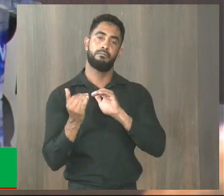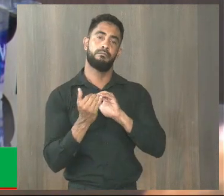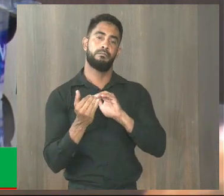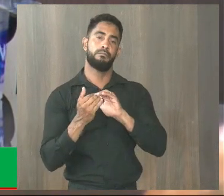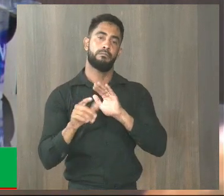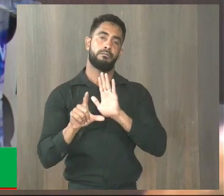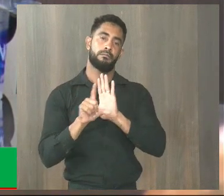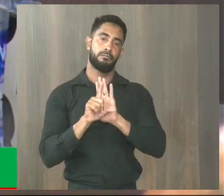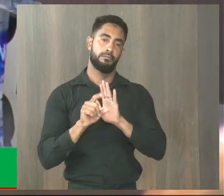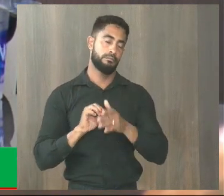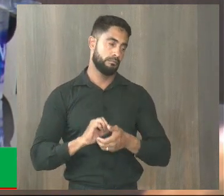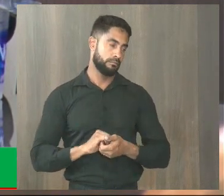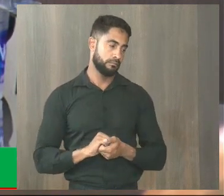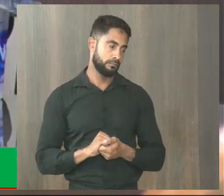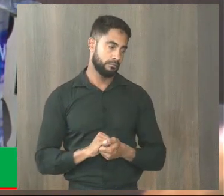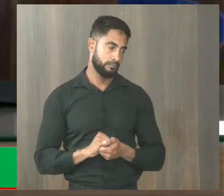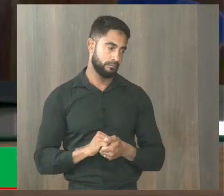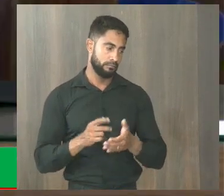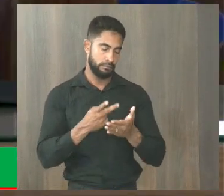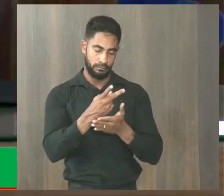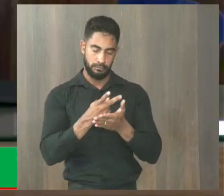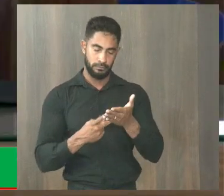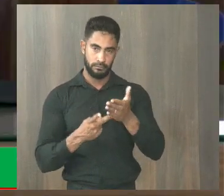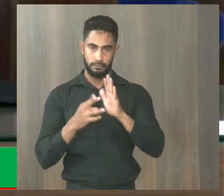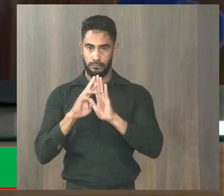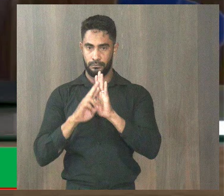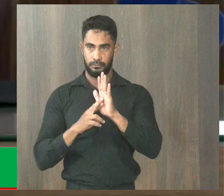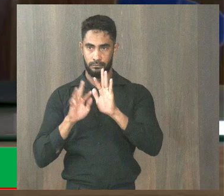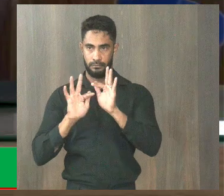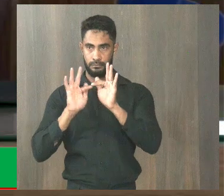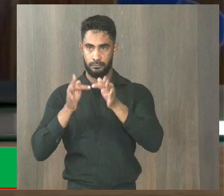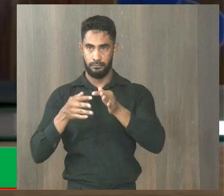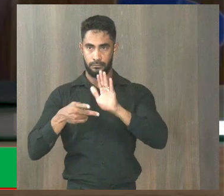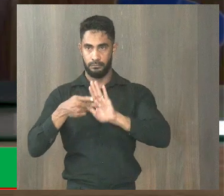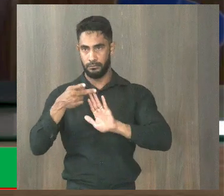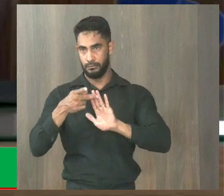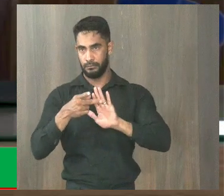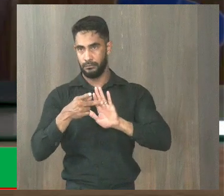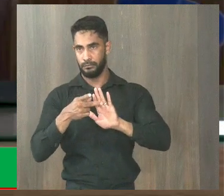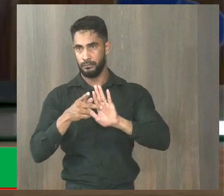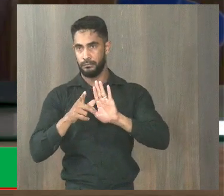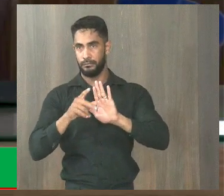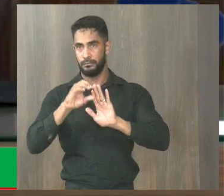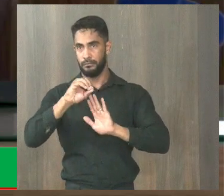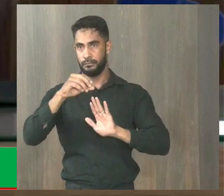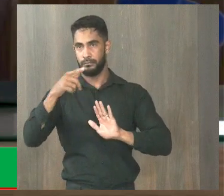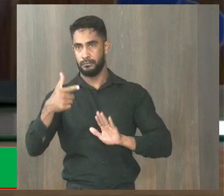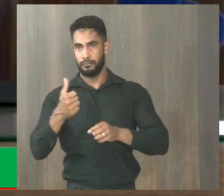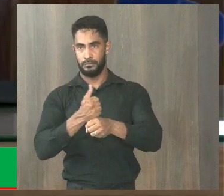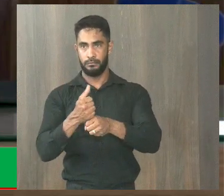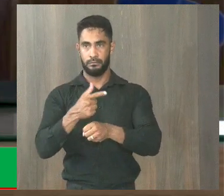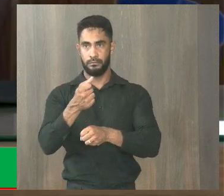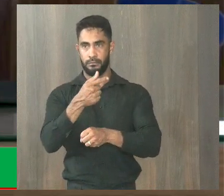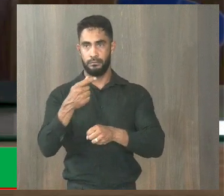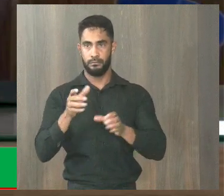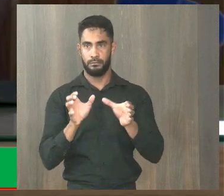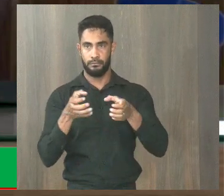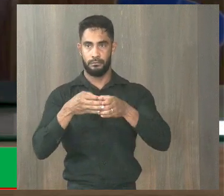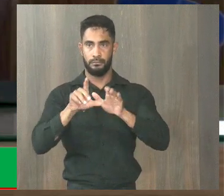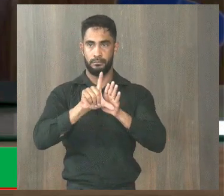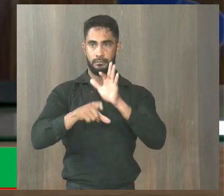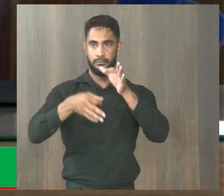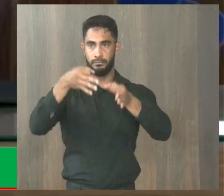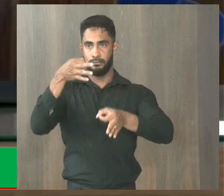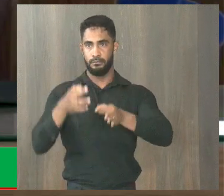técnica legislativa. Parecer da redação final do projeto de resolução 002/2024, Comissão de Legislação, Justiça e